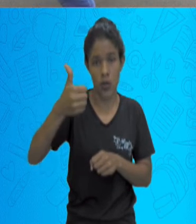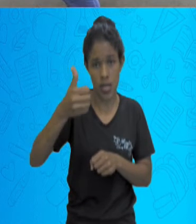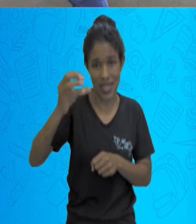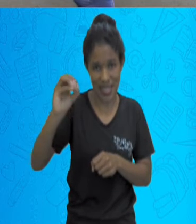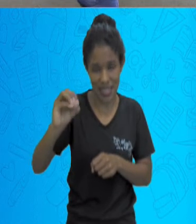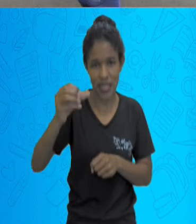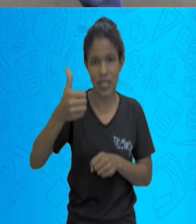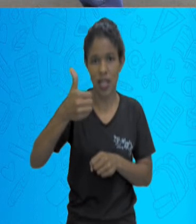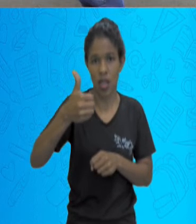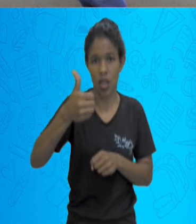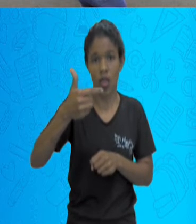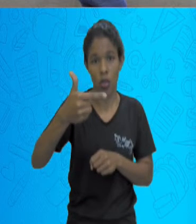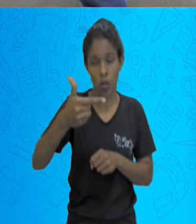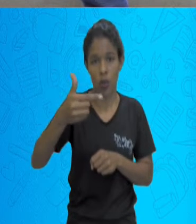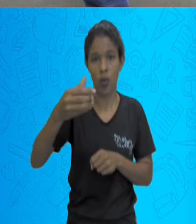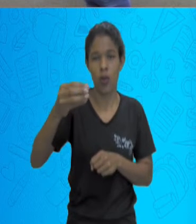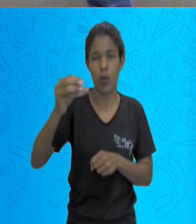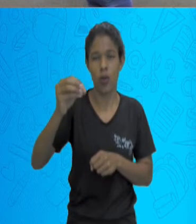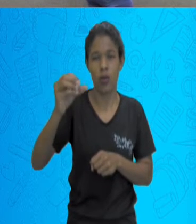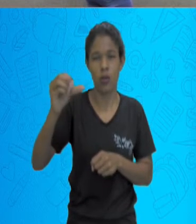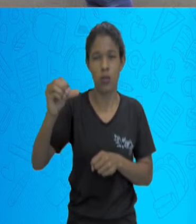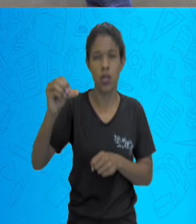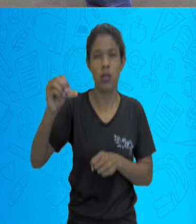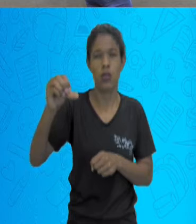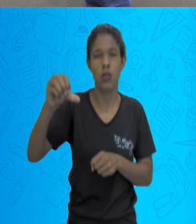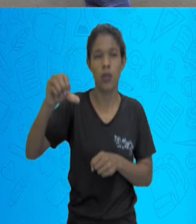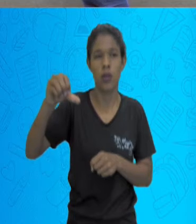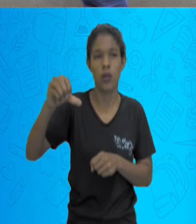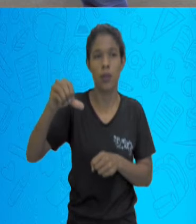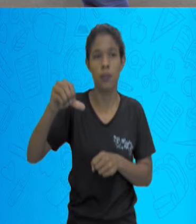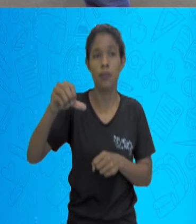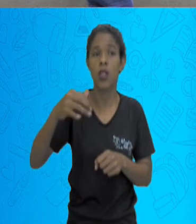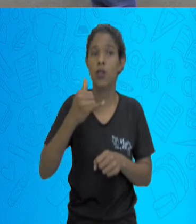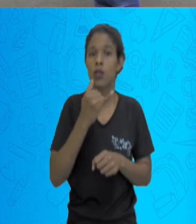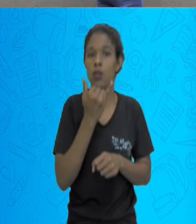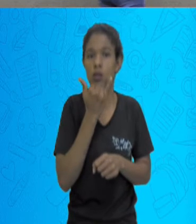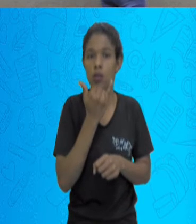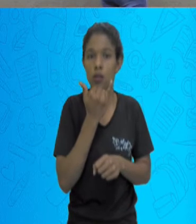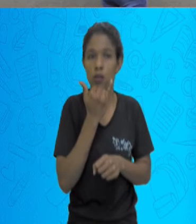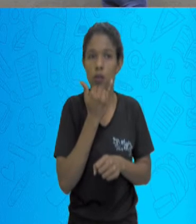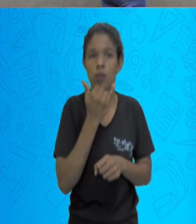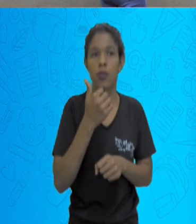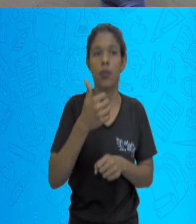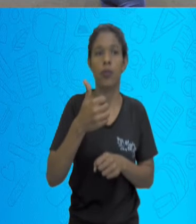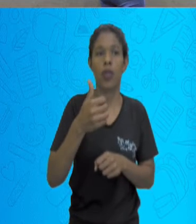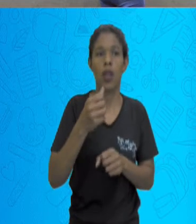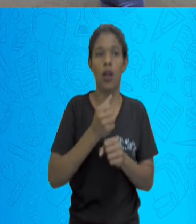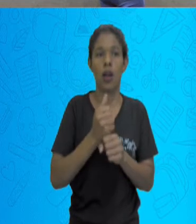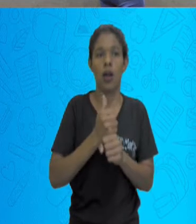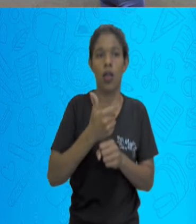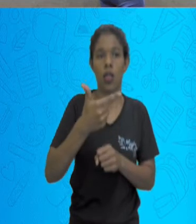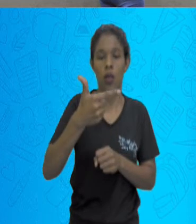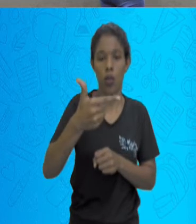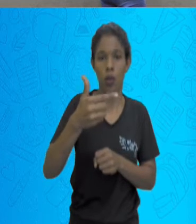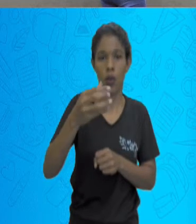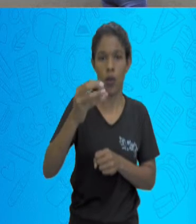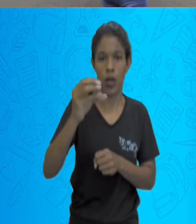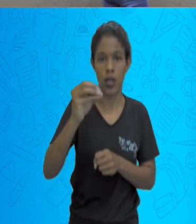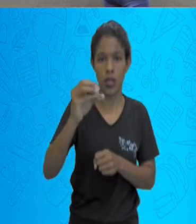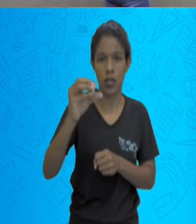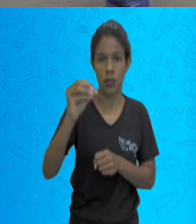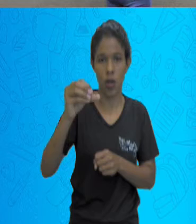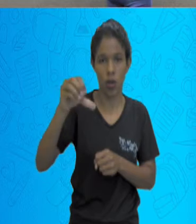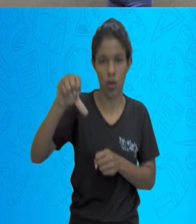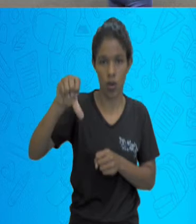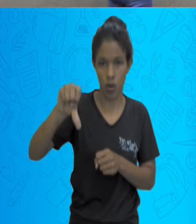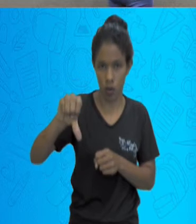nós olhamos os anos onde houve queda na receita? 2009, aí olha só, em 2010